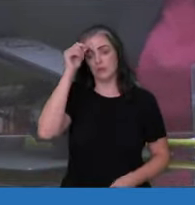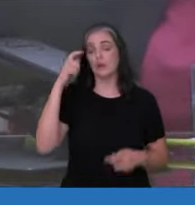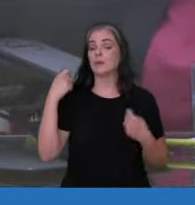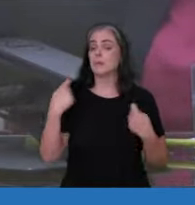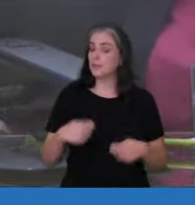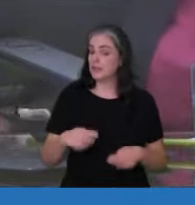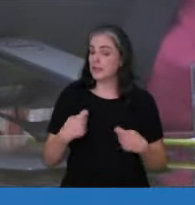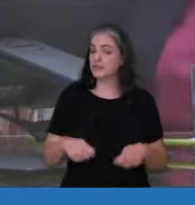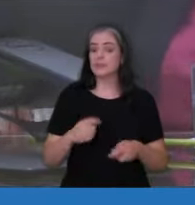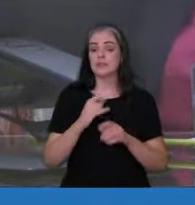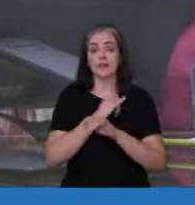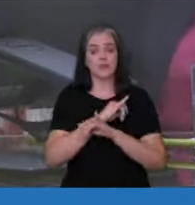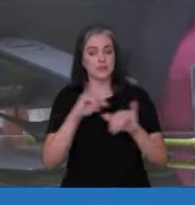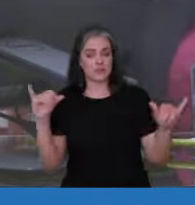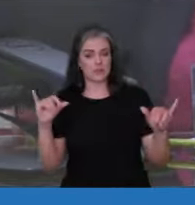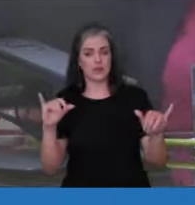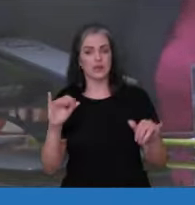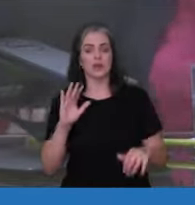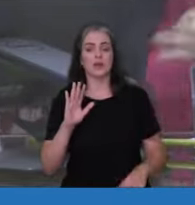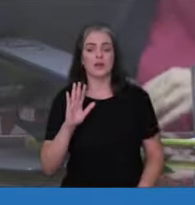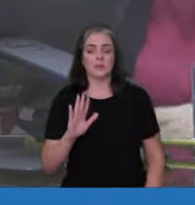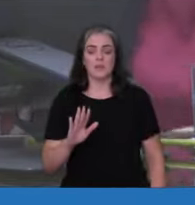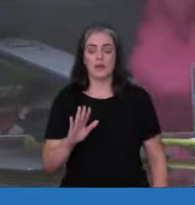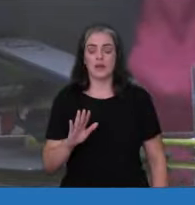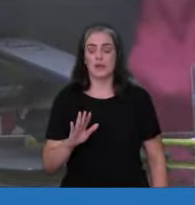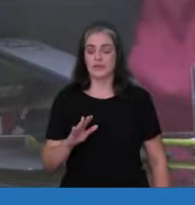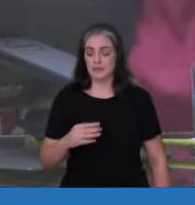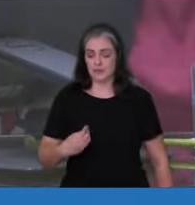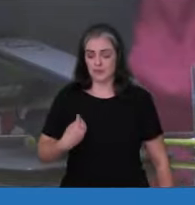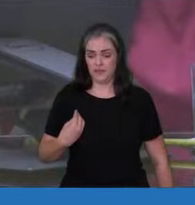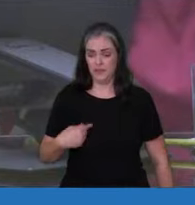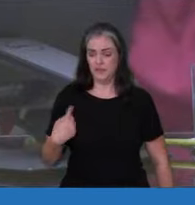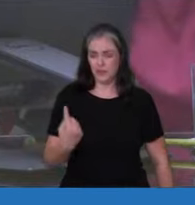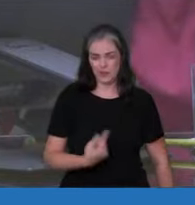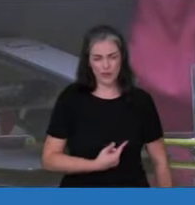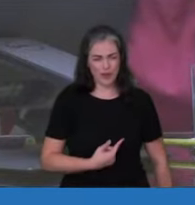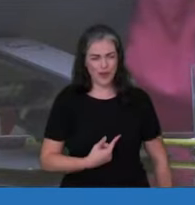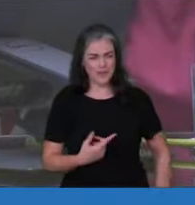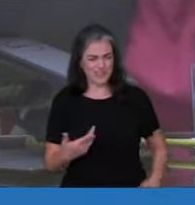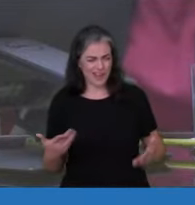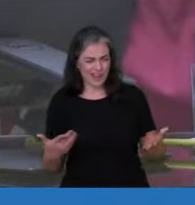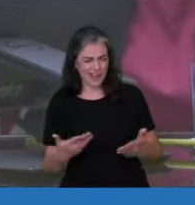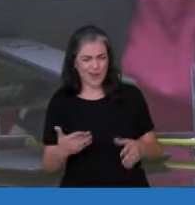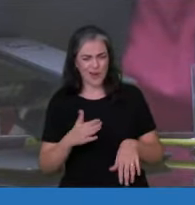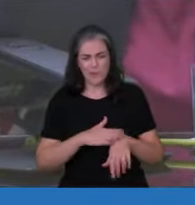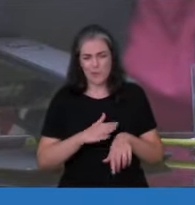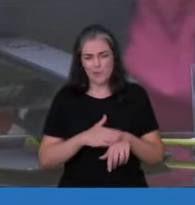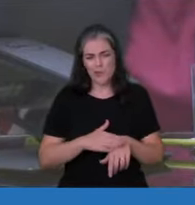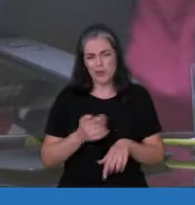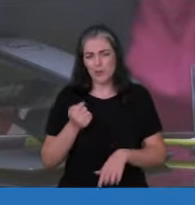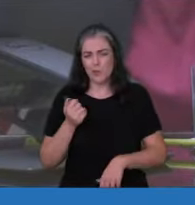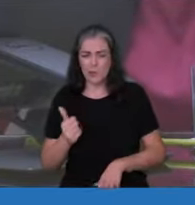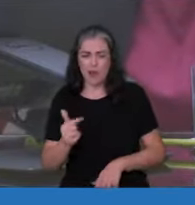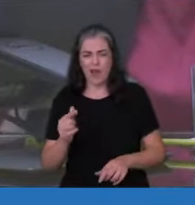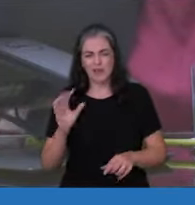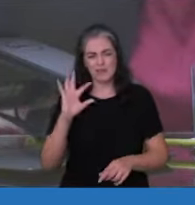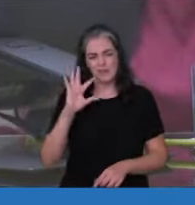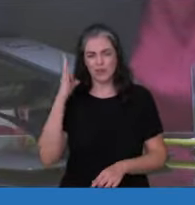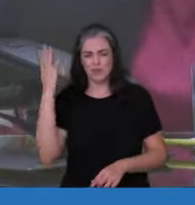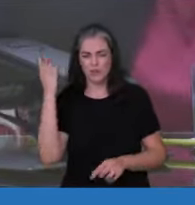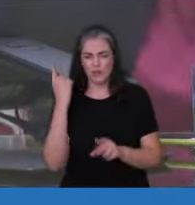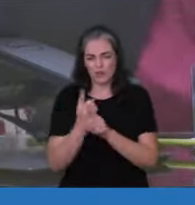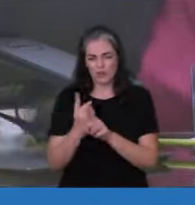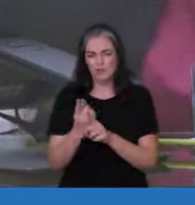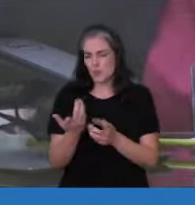dizer que nós só estamos caminhando para o desfecho desse crime porque houve